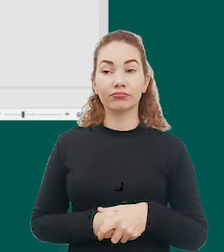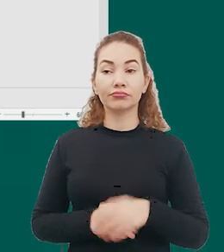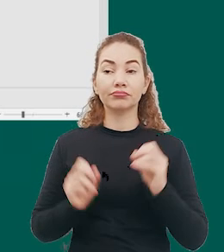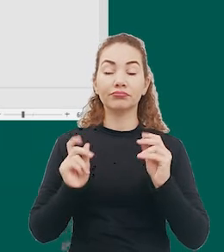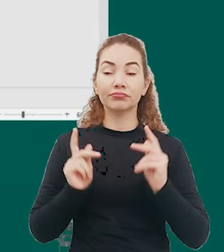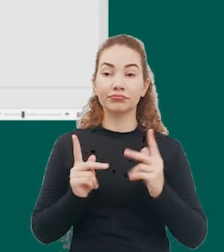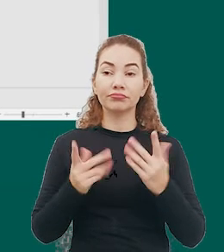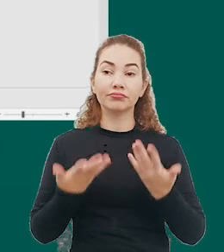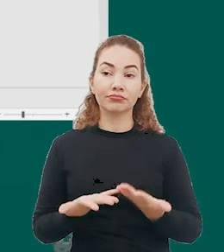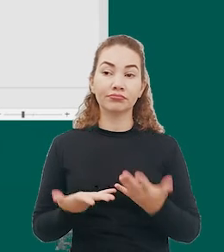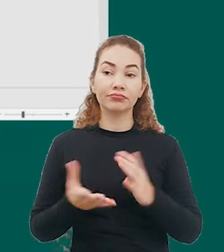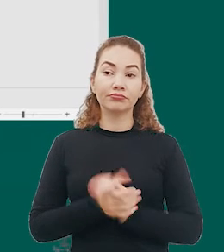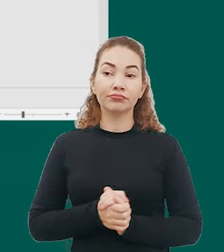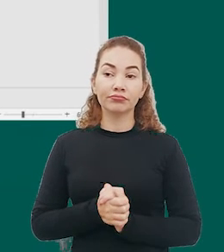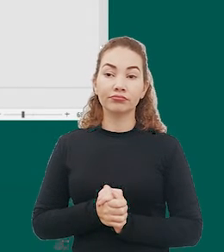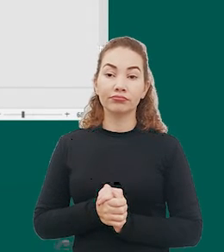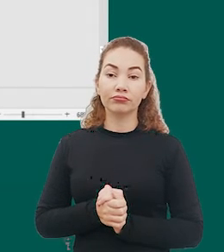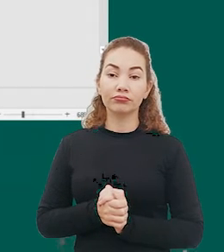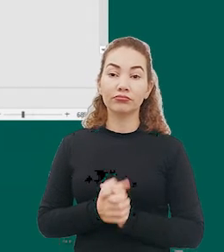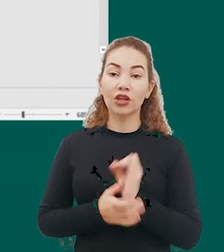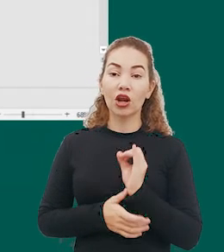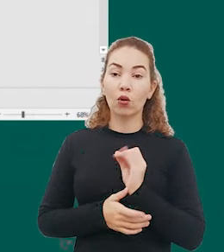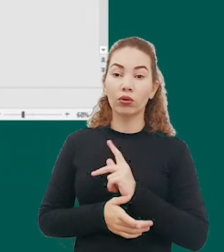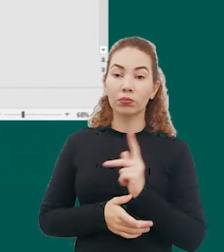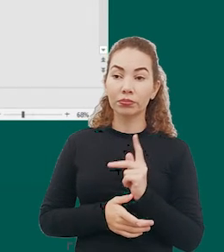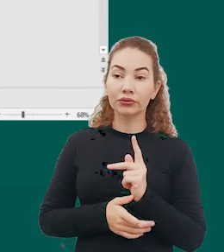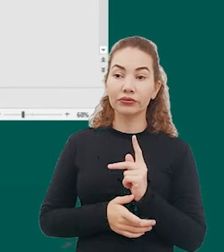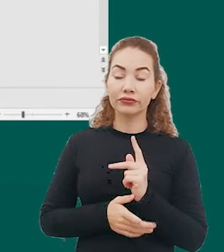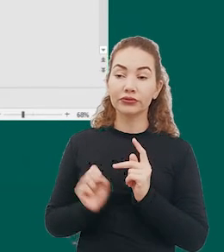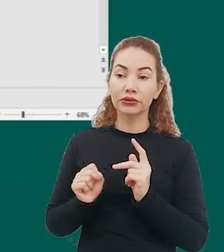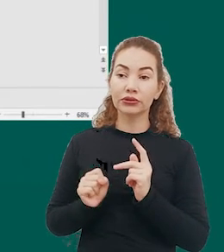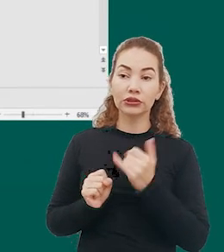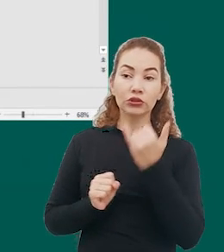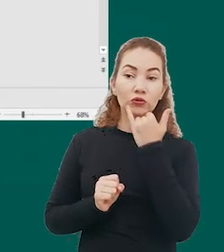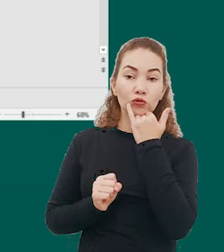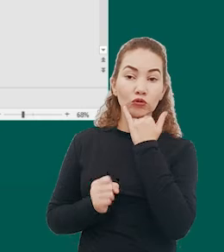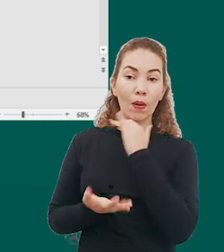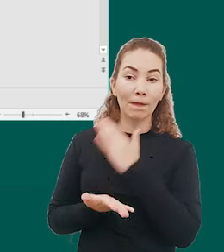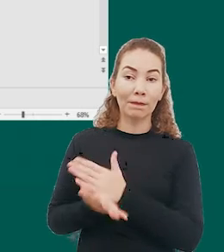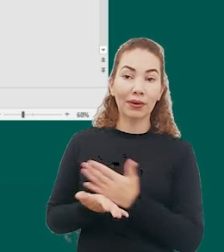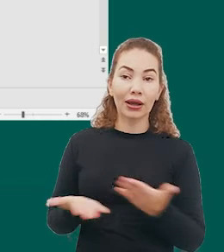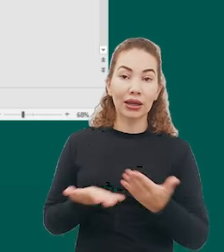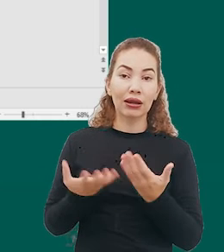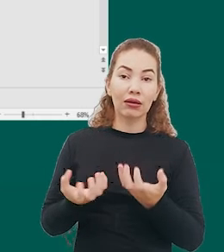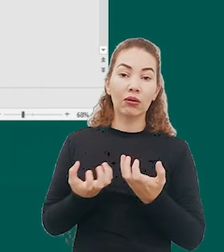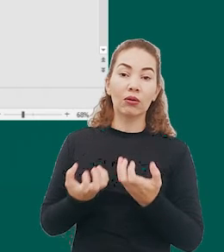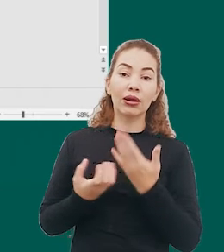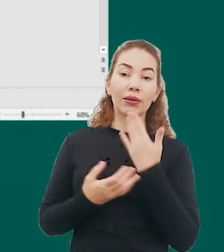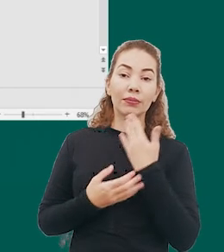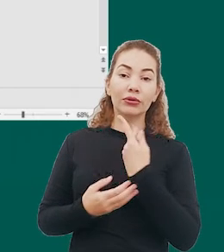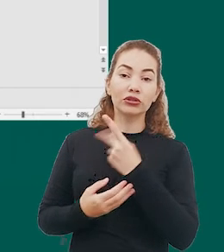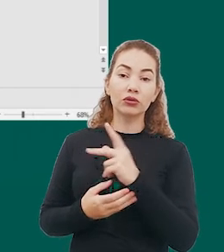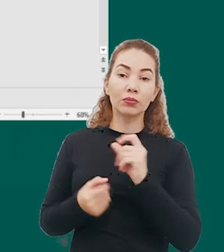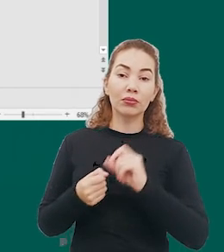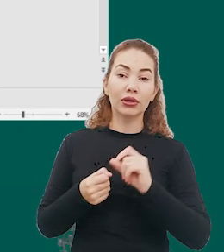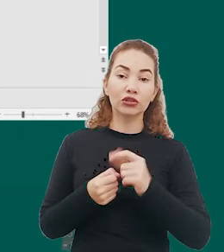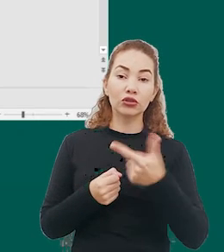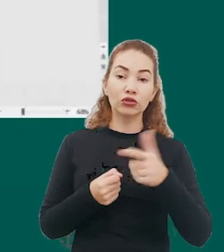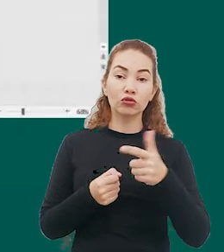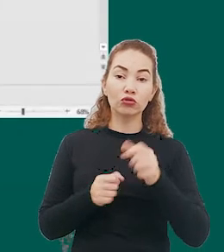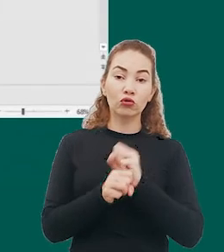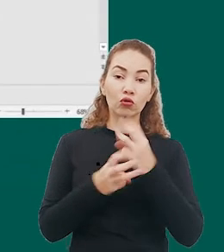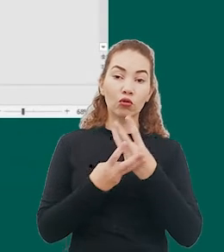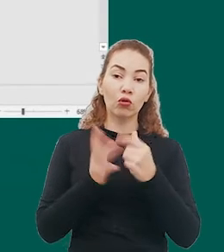Ok, Oi, prof. sim, Desculpa te interromper. Eu queria pedir para te recompartilhar tua